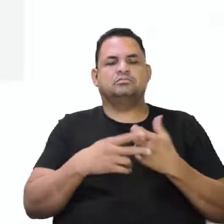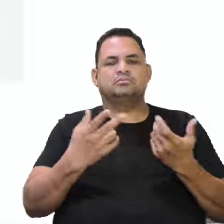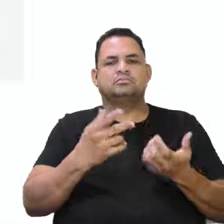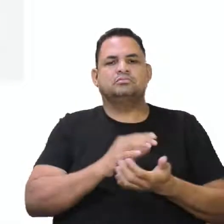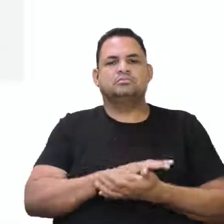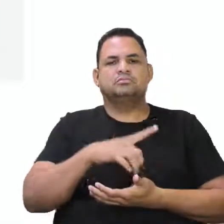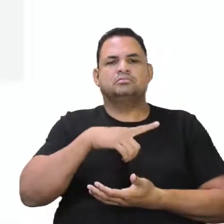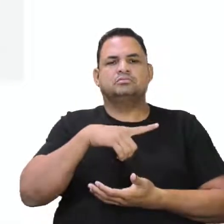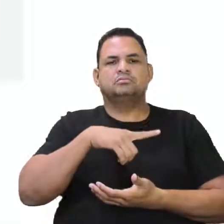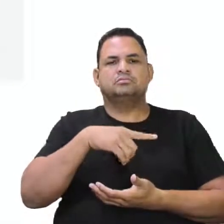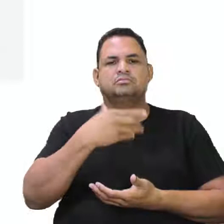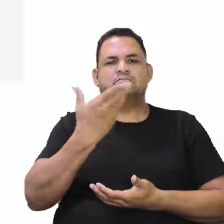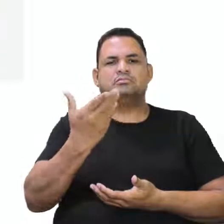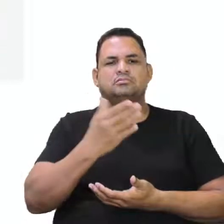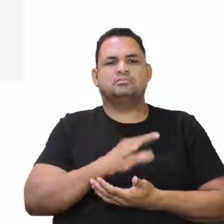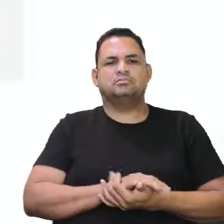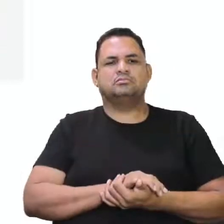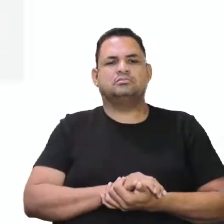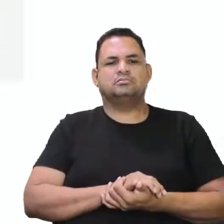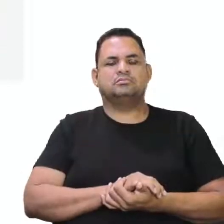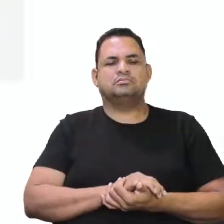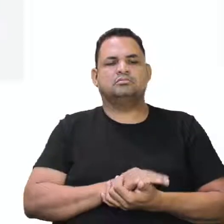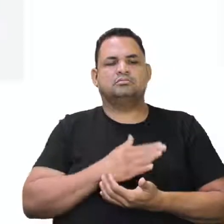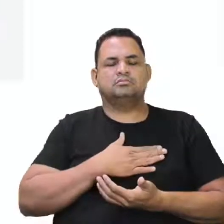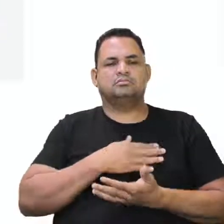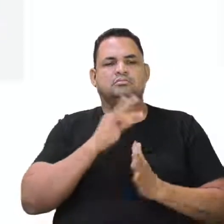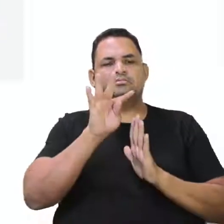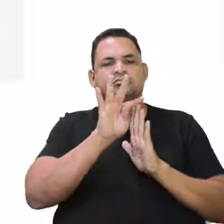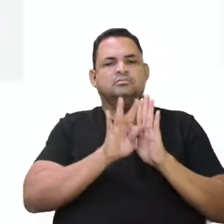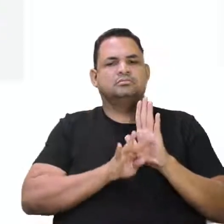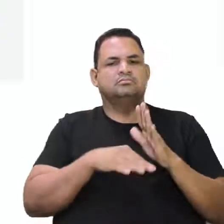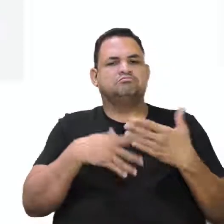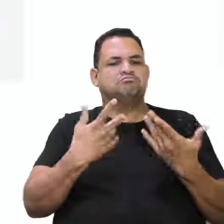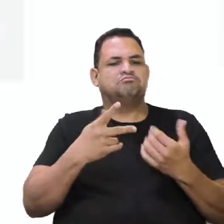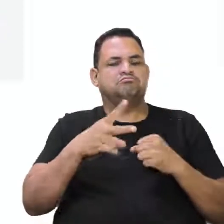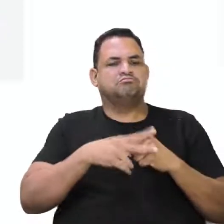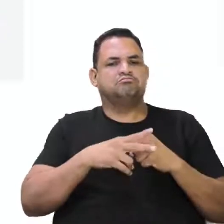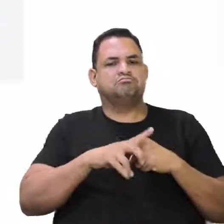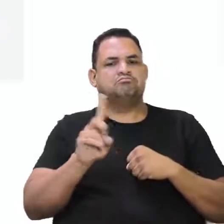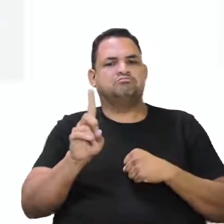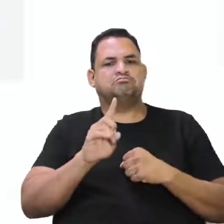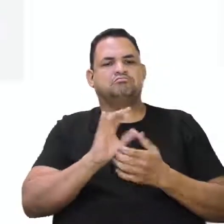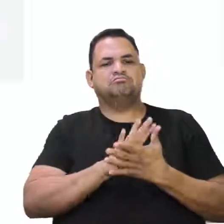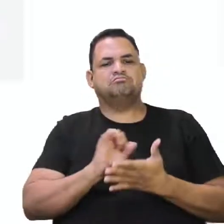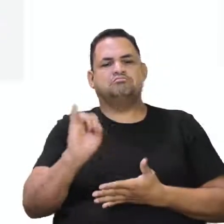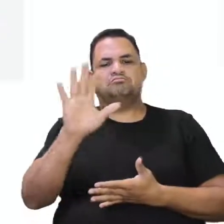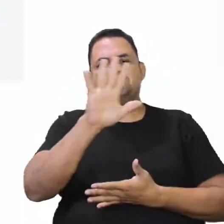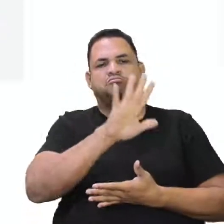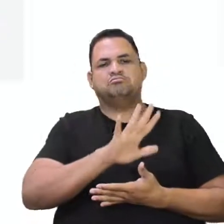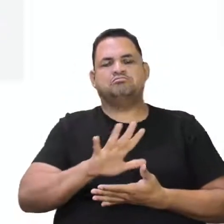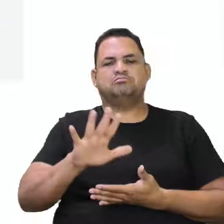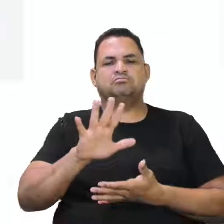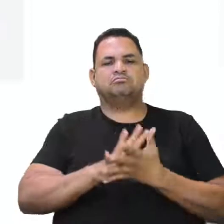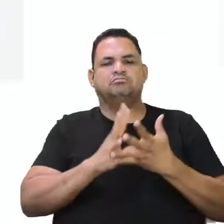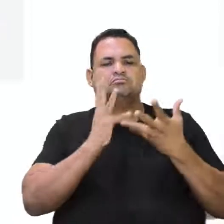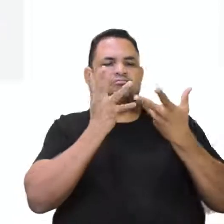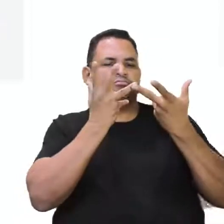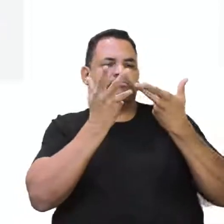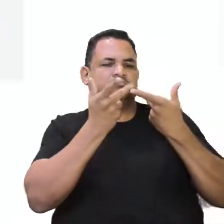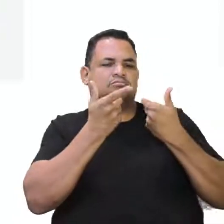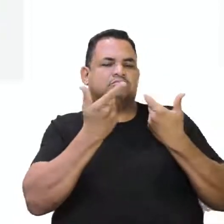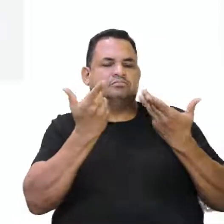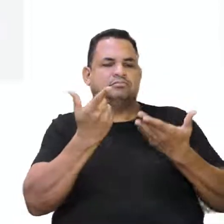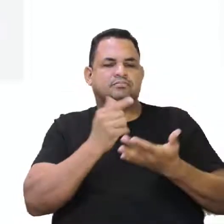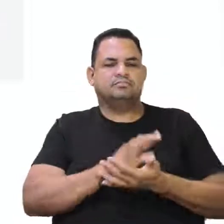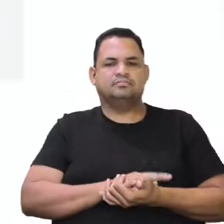Olha aí, nós temos aí esses meus textos verbais e não verbais. Temos aqui essa imagem maravilhosa. Essas